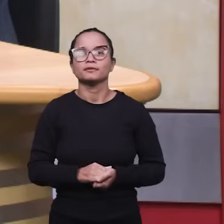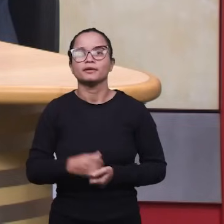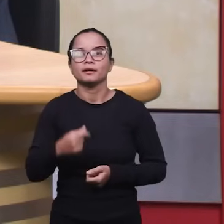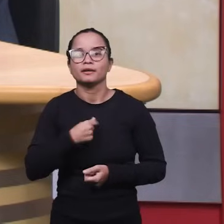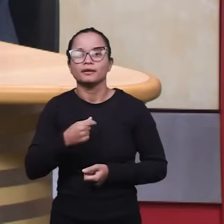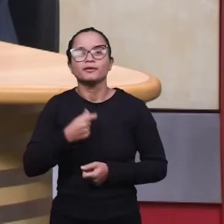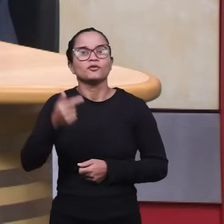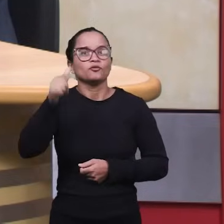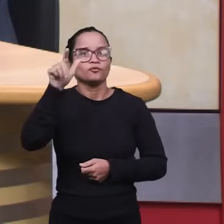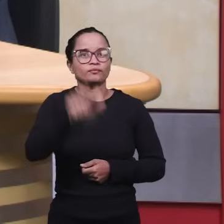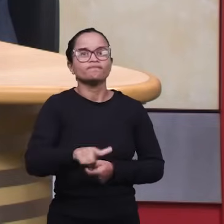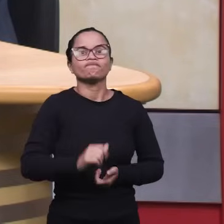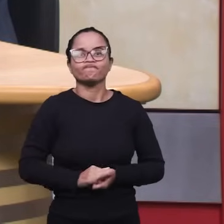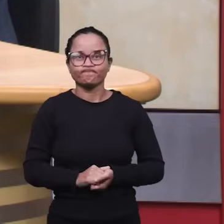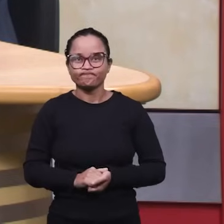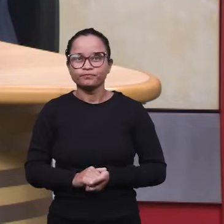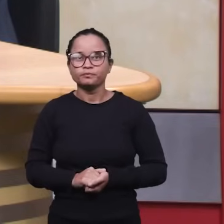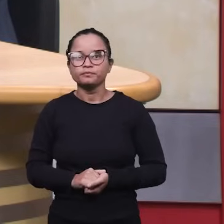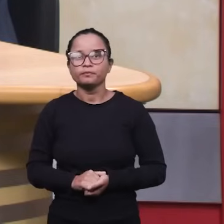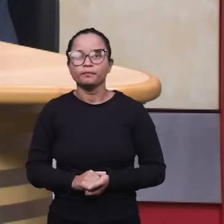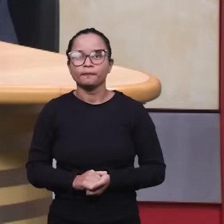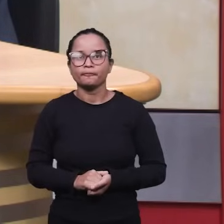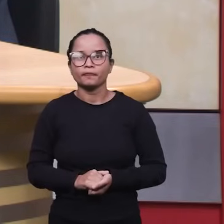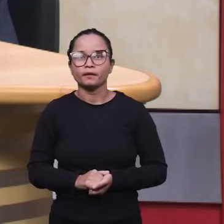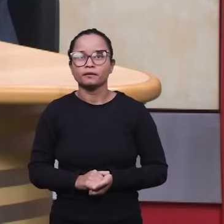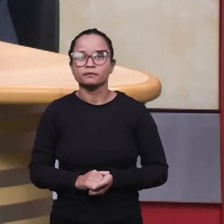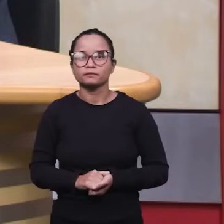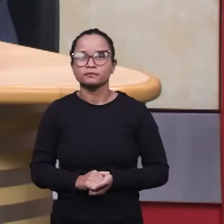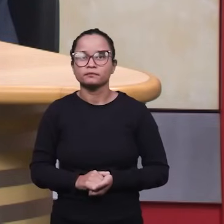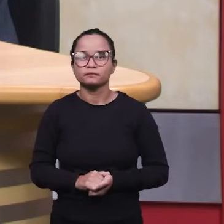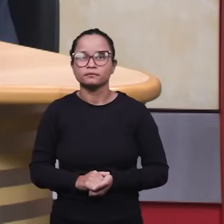eu quero reforçar isso, né? São